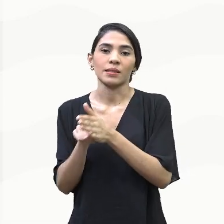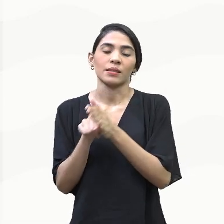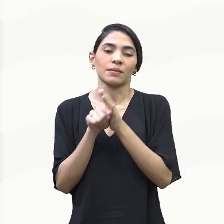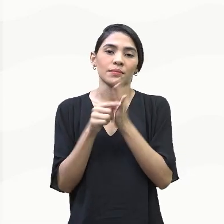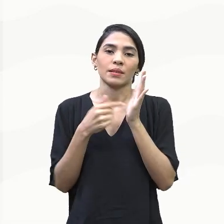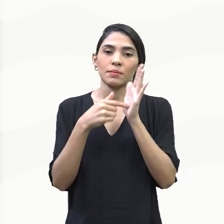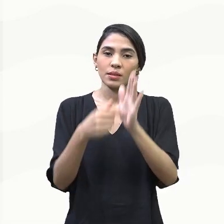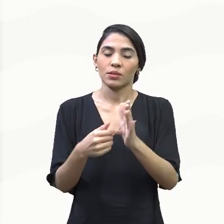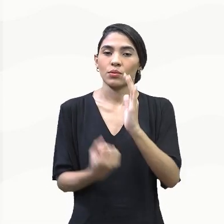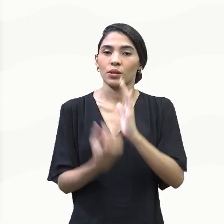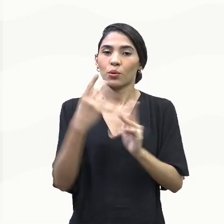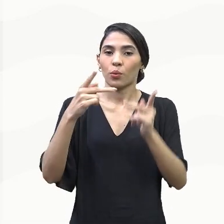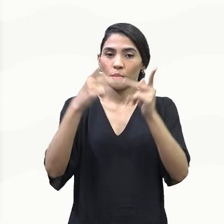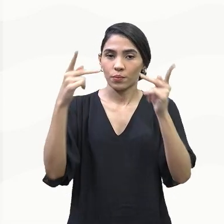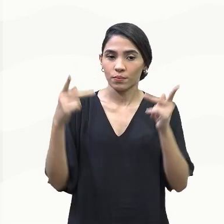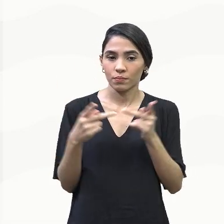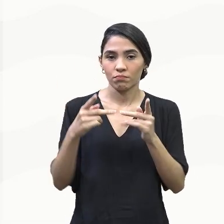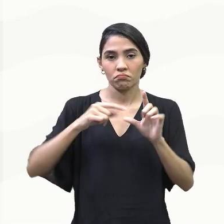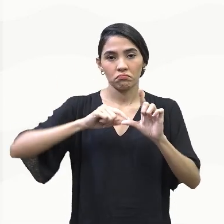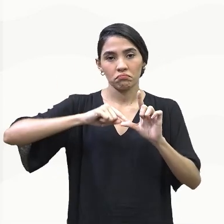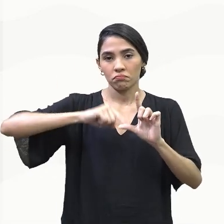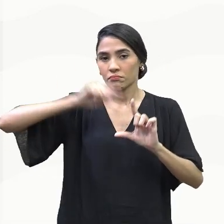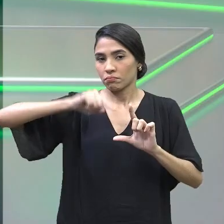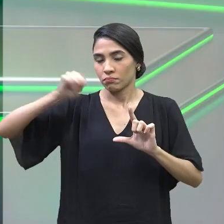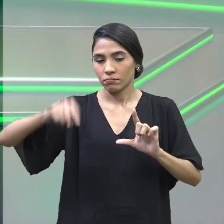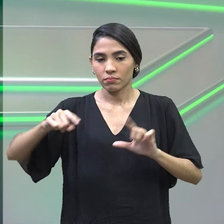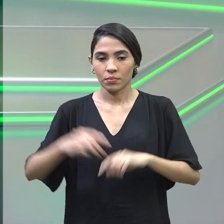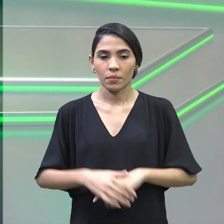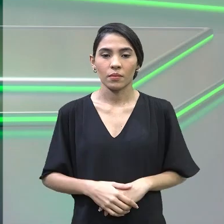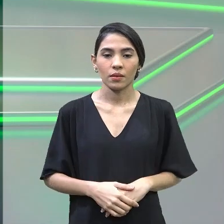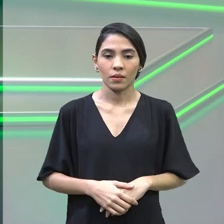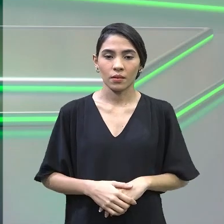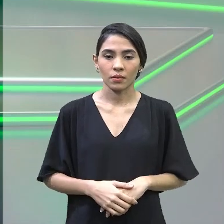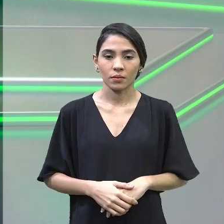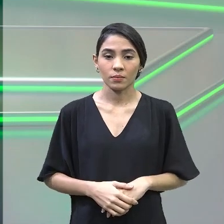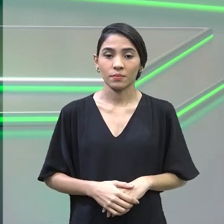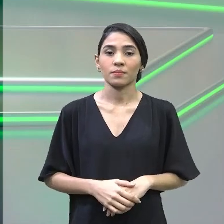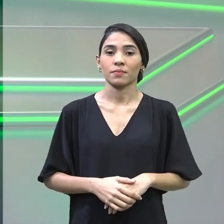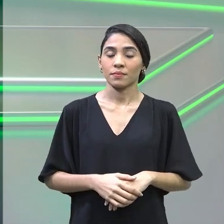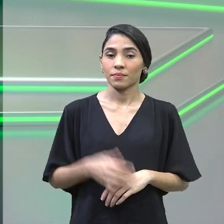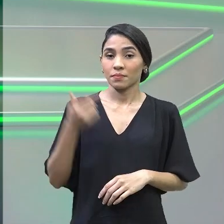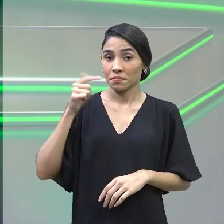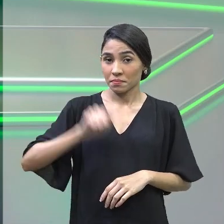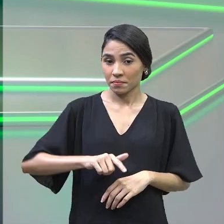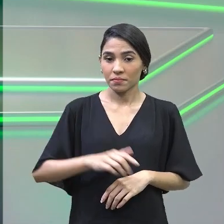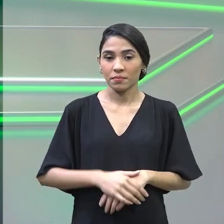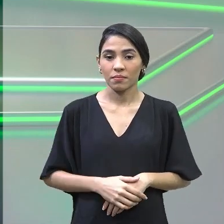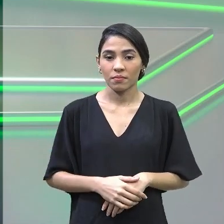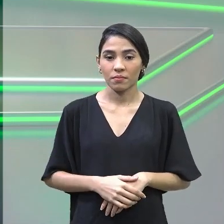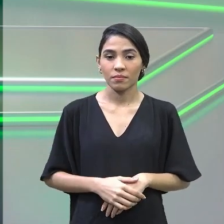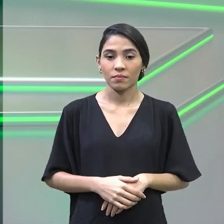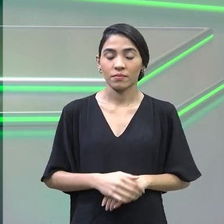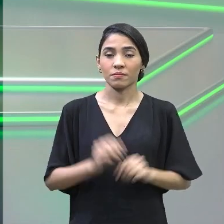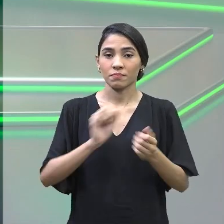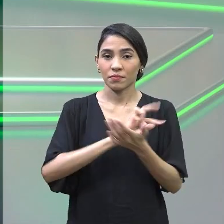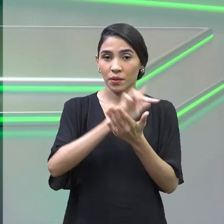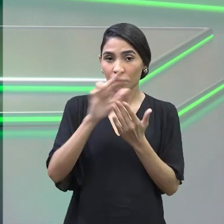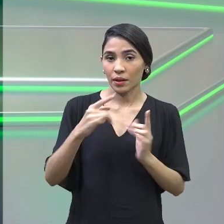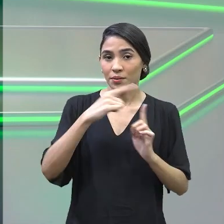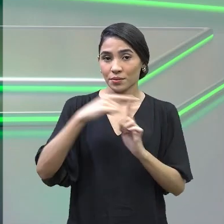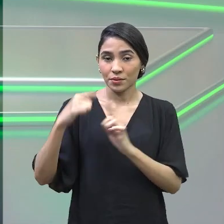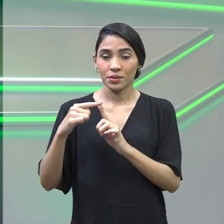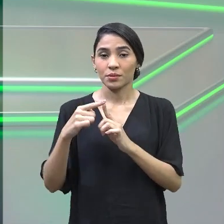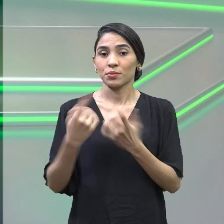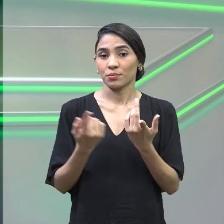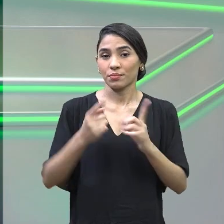se transformou num gráfico. Ok? Adiante. Olha aqui. E aí, temos aqui, olha, uma imensidão de gráficos.